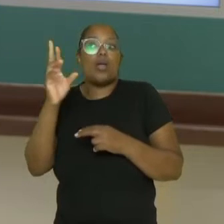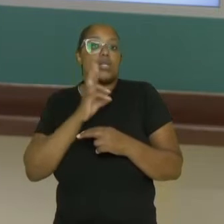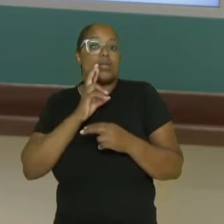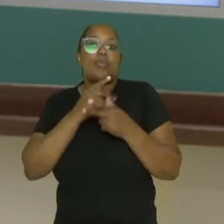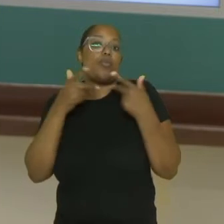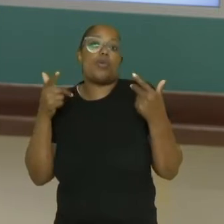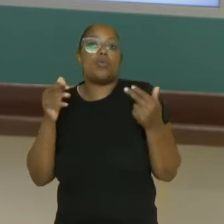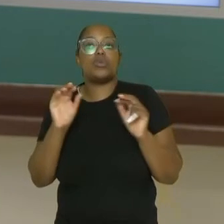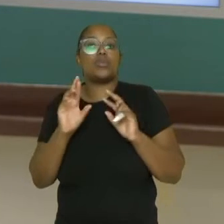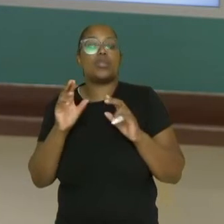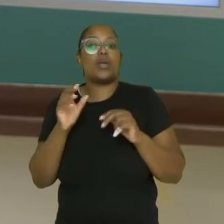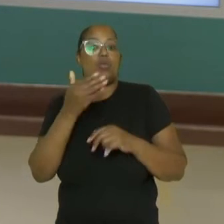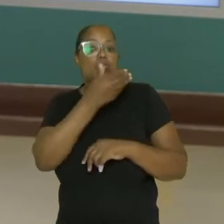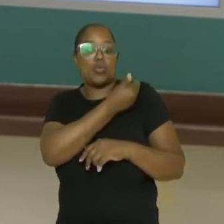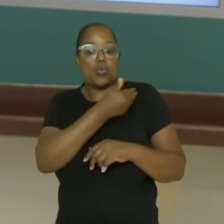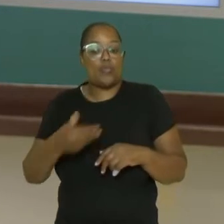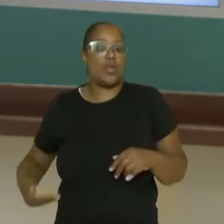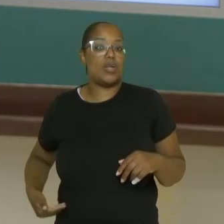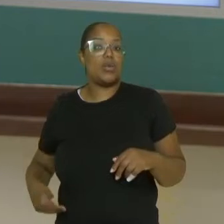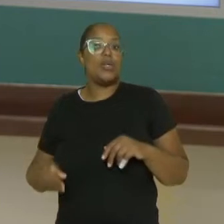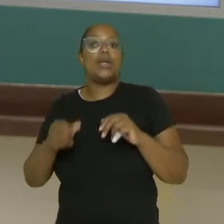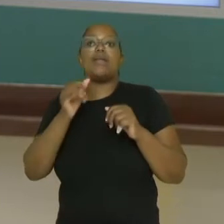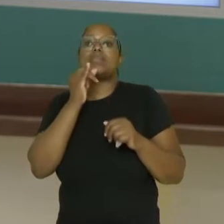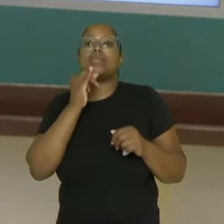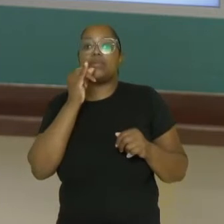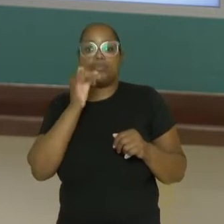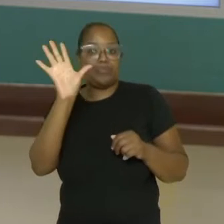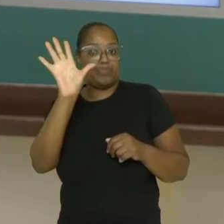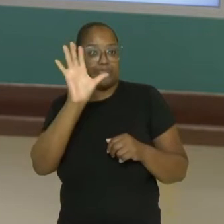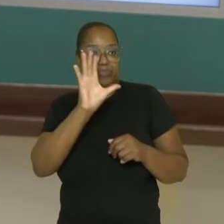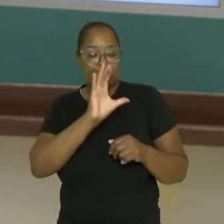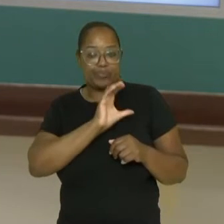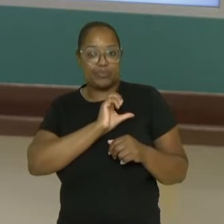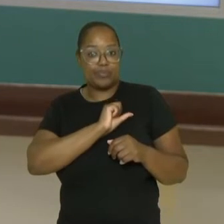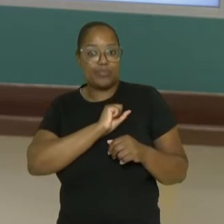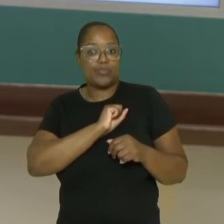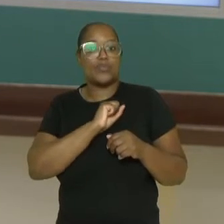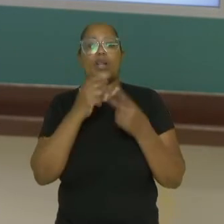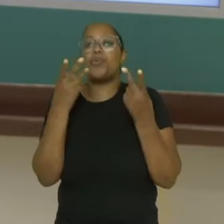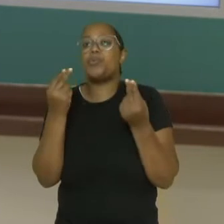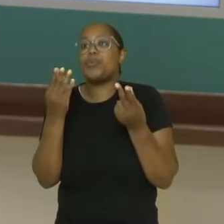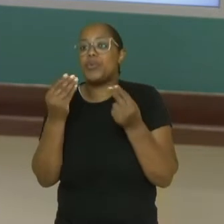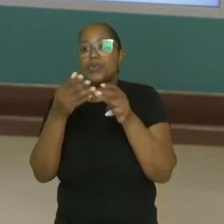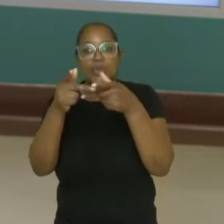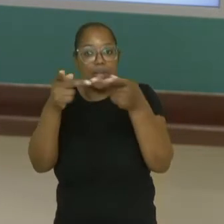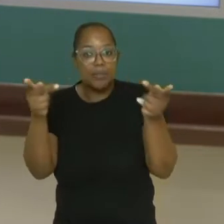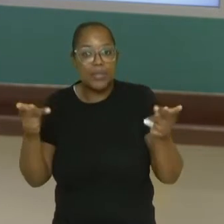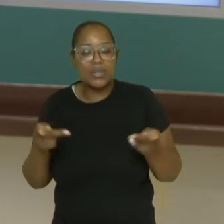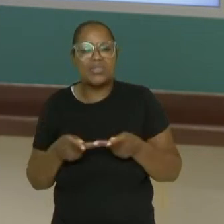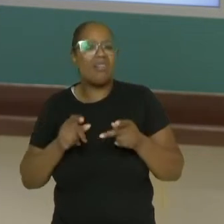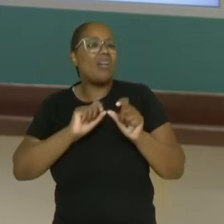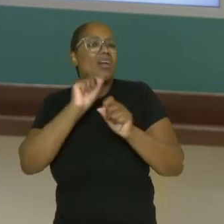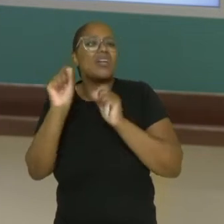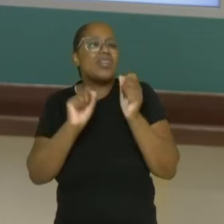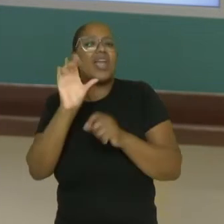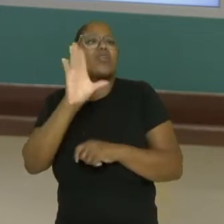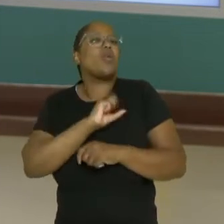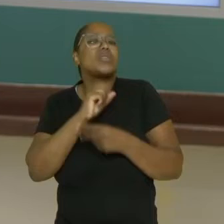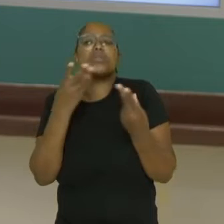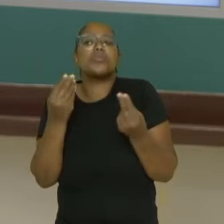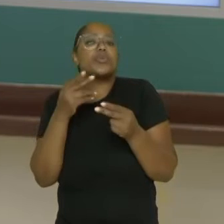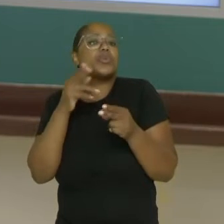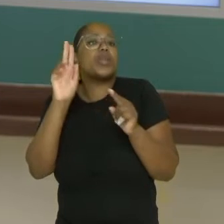exemplo, gosto muito de pizza. Quem gosta muito de